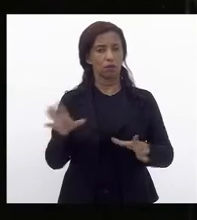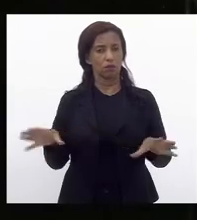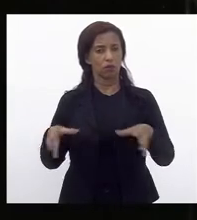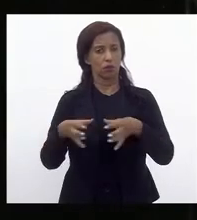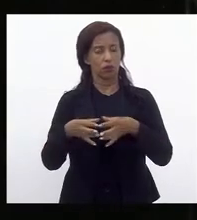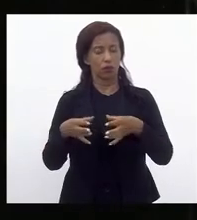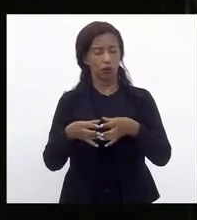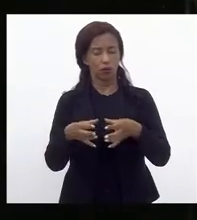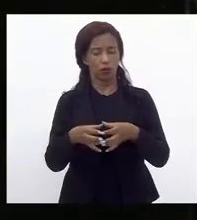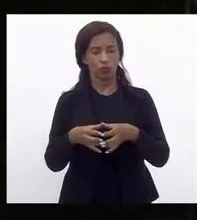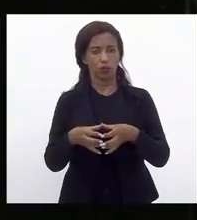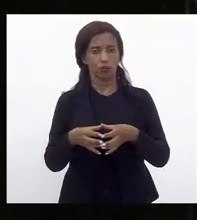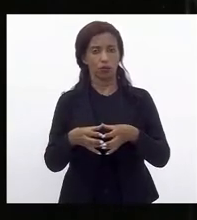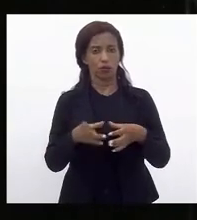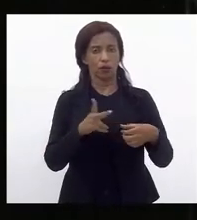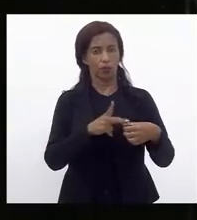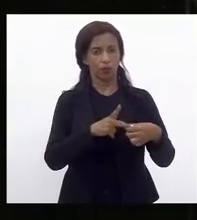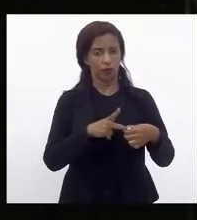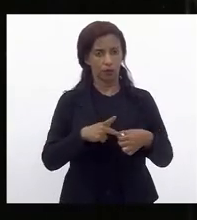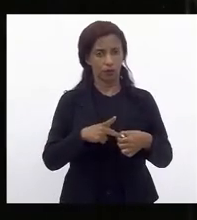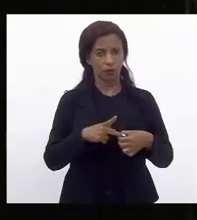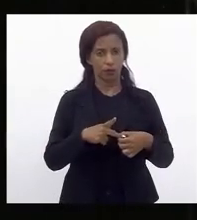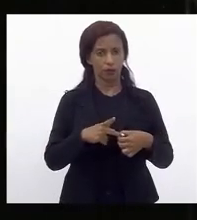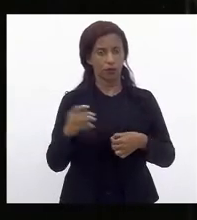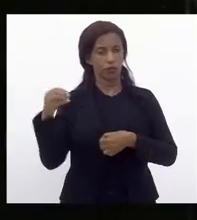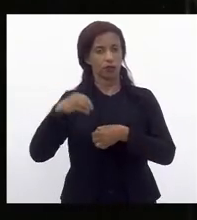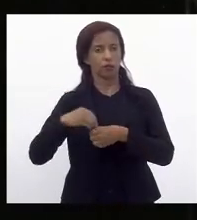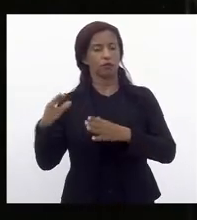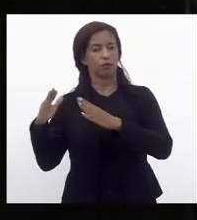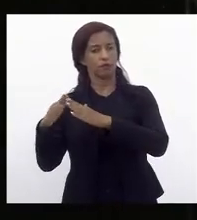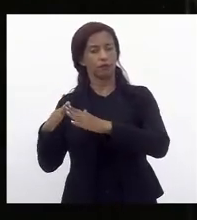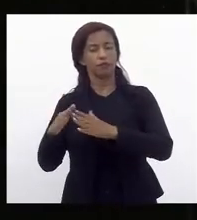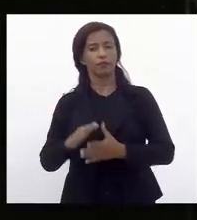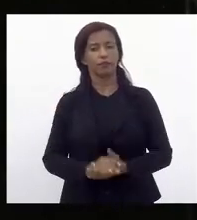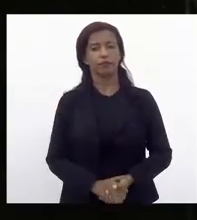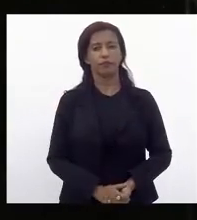conjunto com uma procuradoria de dentro da casa.